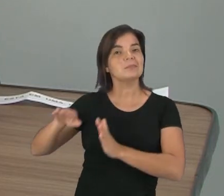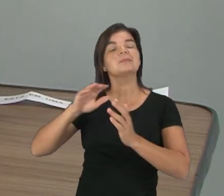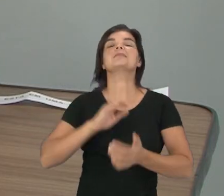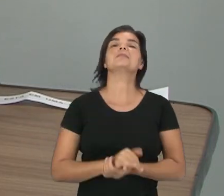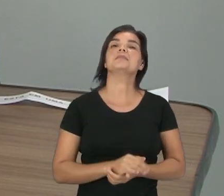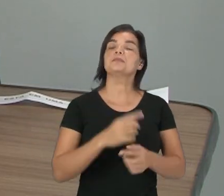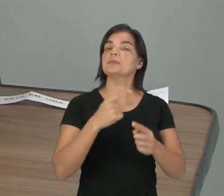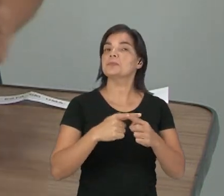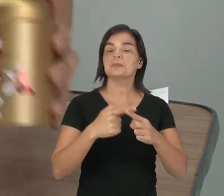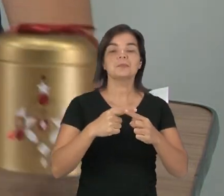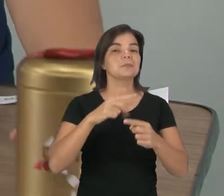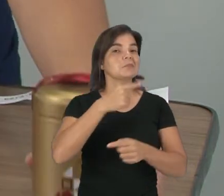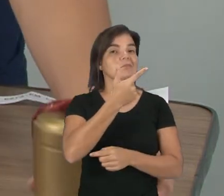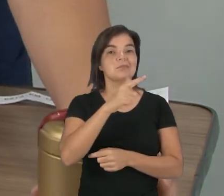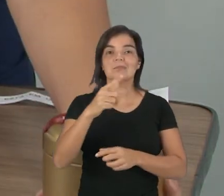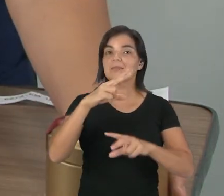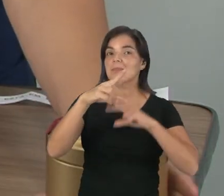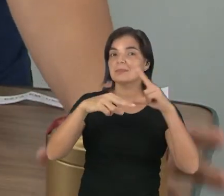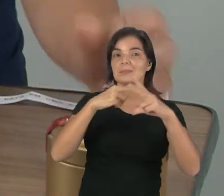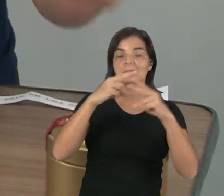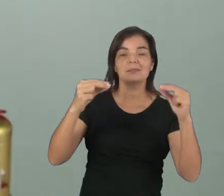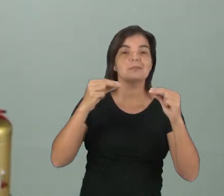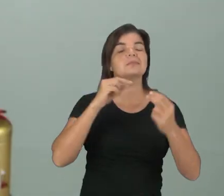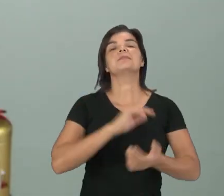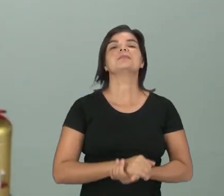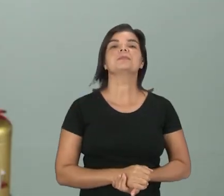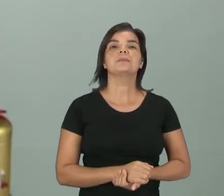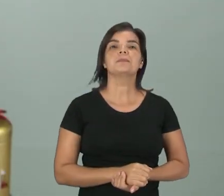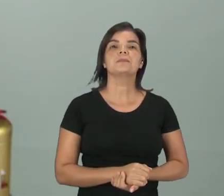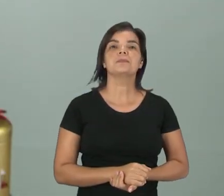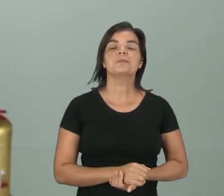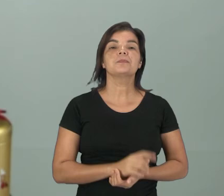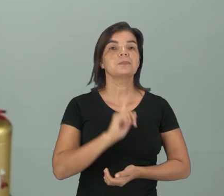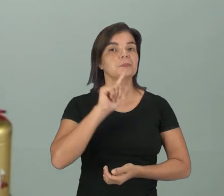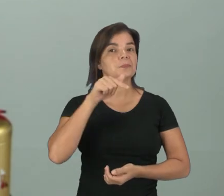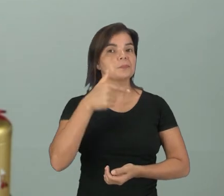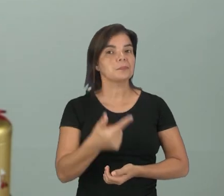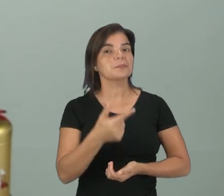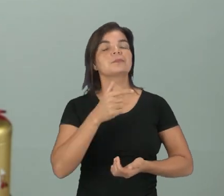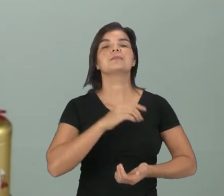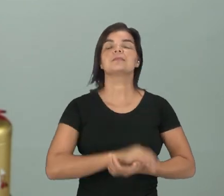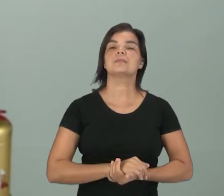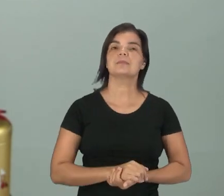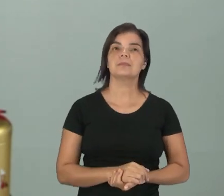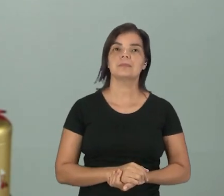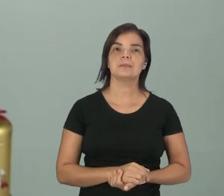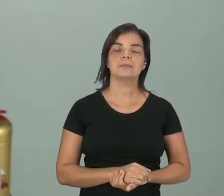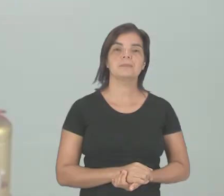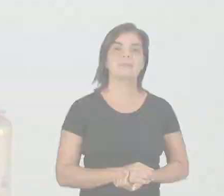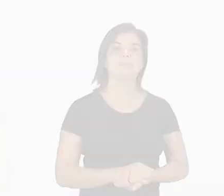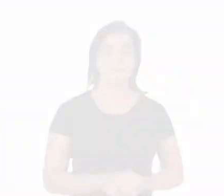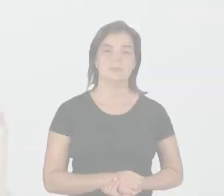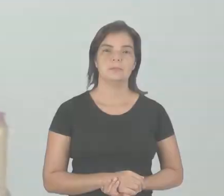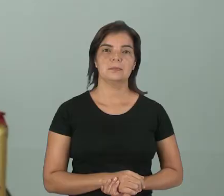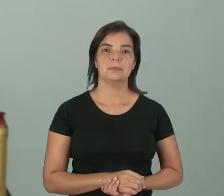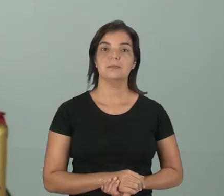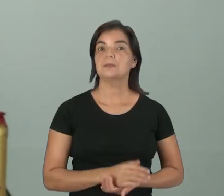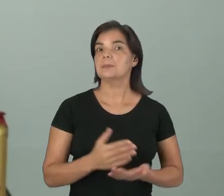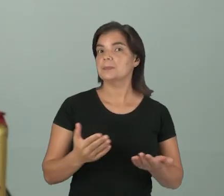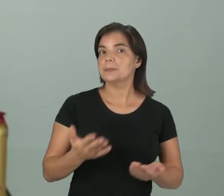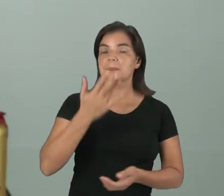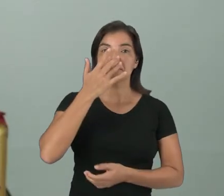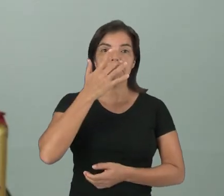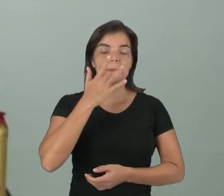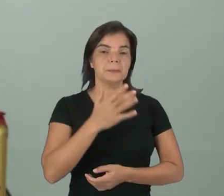cena porque não é nela que estará o presente de Luísa. Muito bem. Vamos para o nosso próximo enigma?